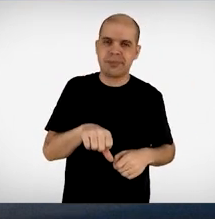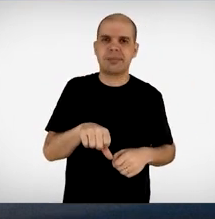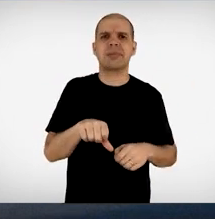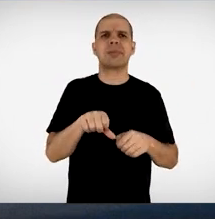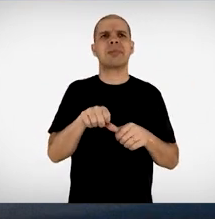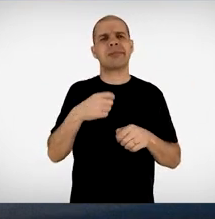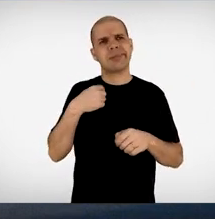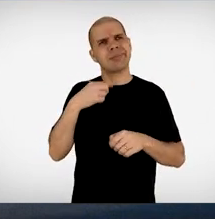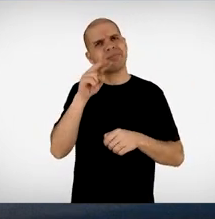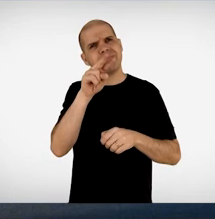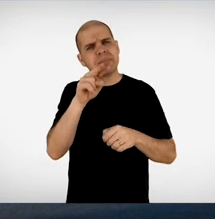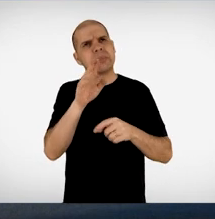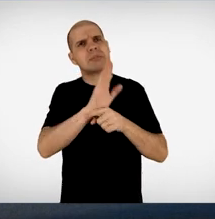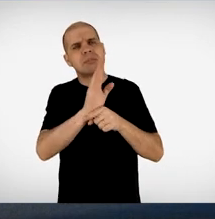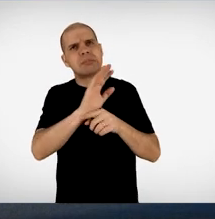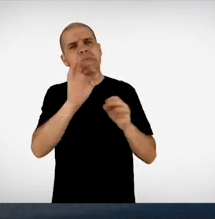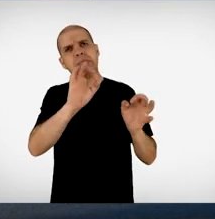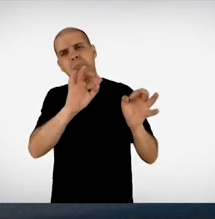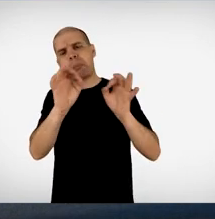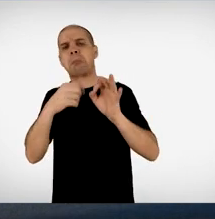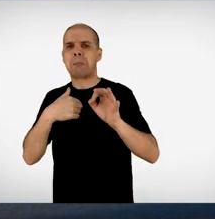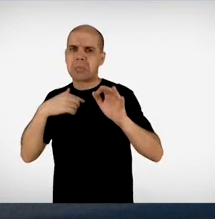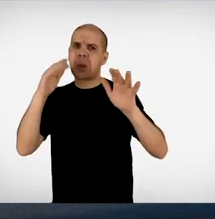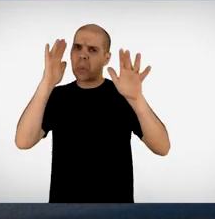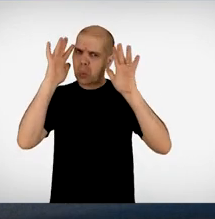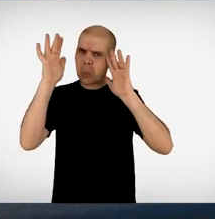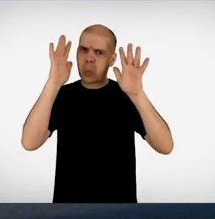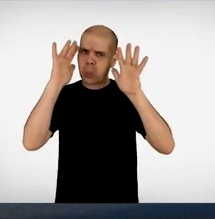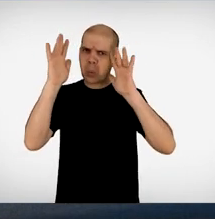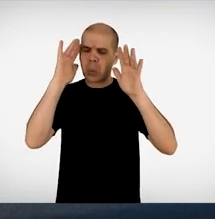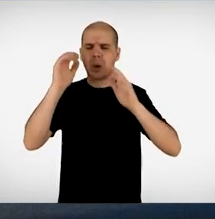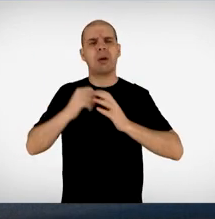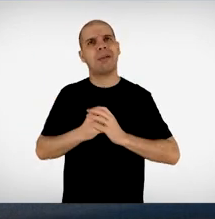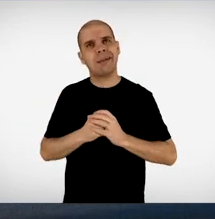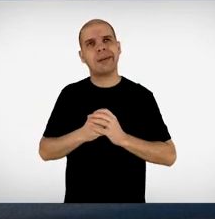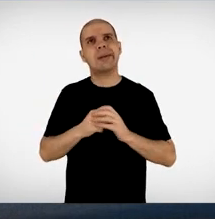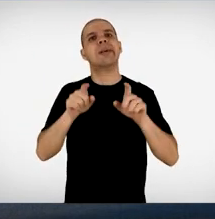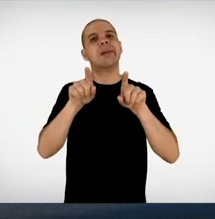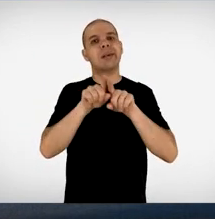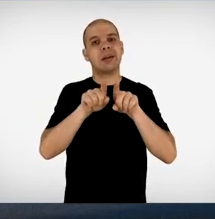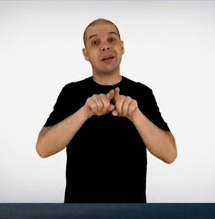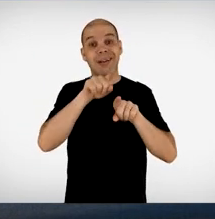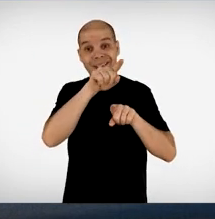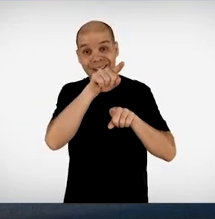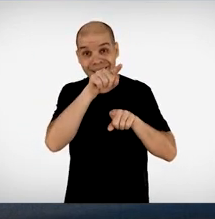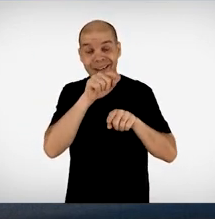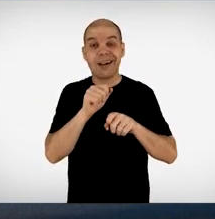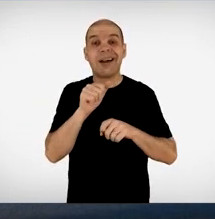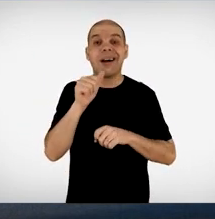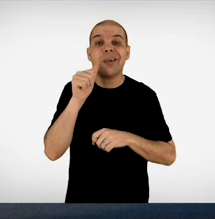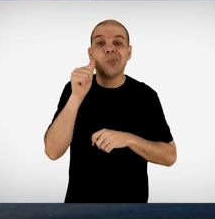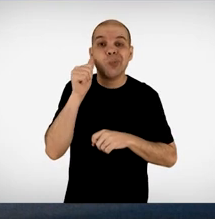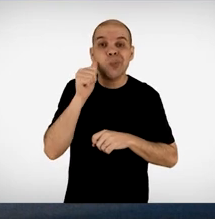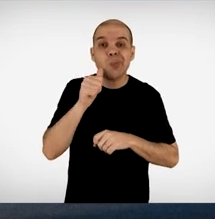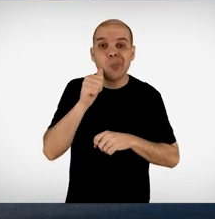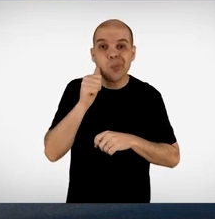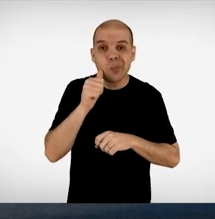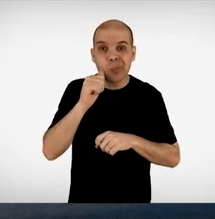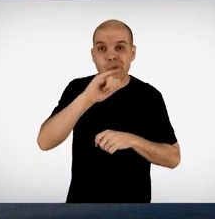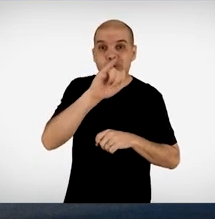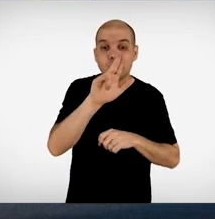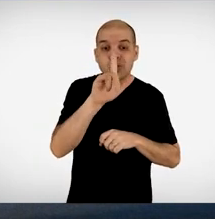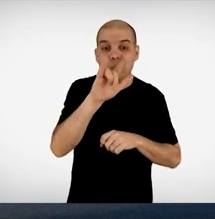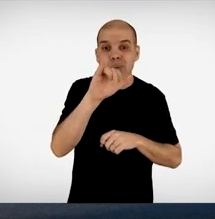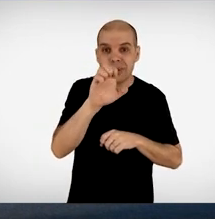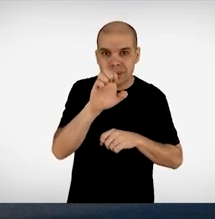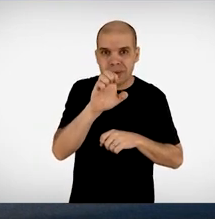profissões. Eu fiquei pensando sobre isso, né? Até quando eu coloquei no Instagram, ah, eu vou lá comentar o filme.